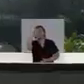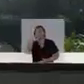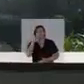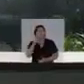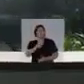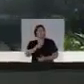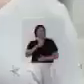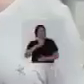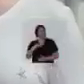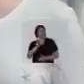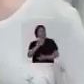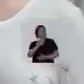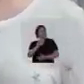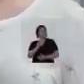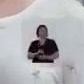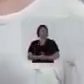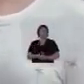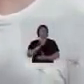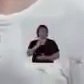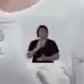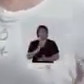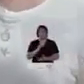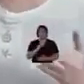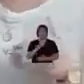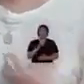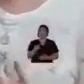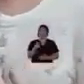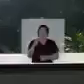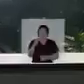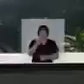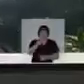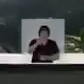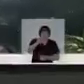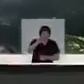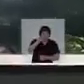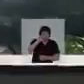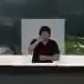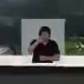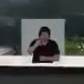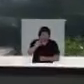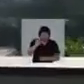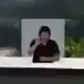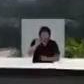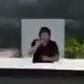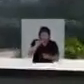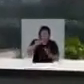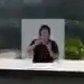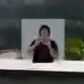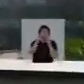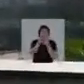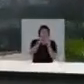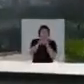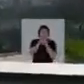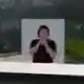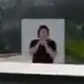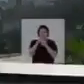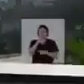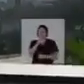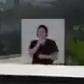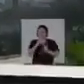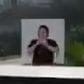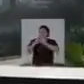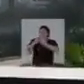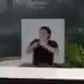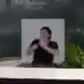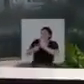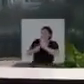A perseguição é clara. Você já viu alguma prova contra Lula? Não, eu também não vi. Já viraram a vida de Lula de cabeça para baixo, da dona Marisa de cabeça para baixo, dos filhos de Lula